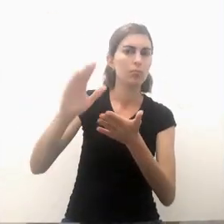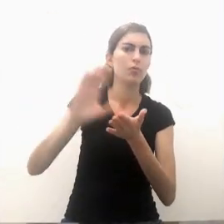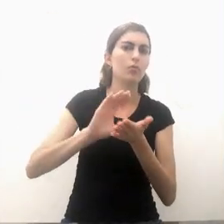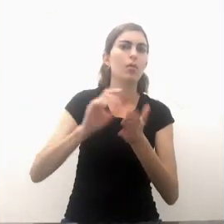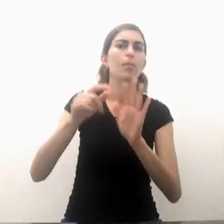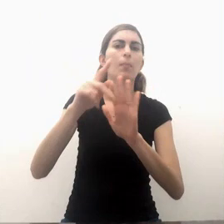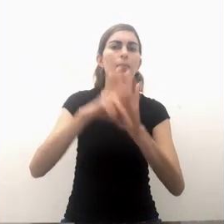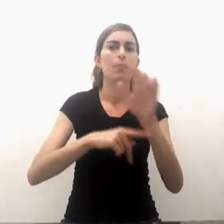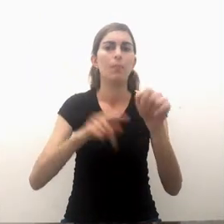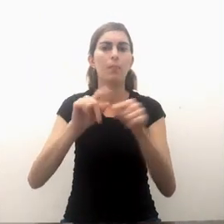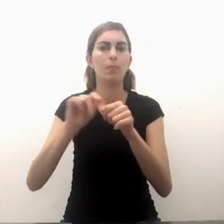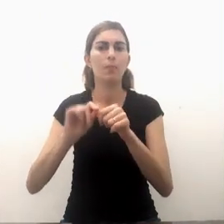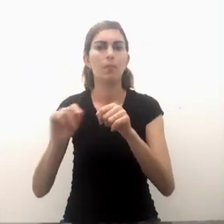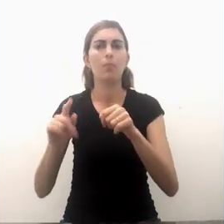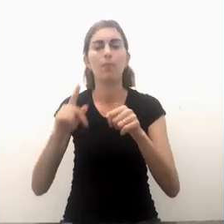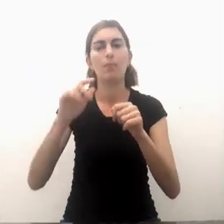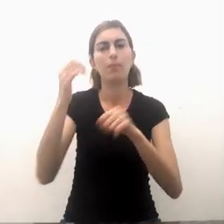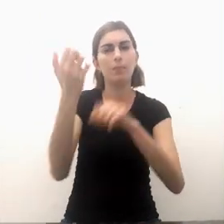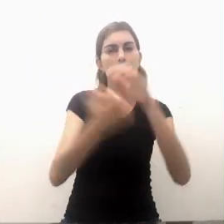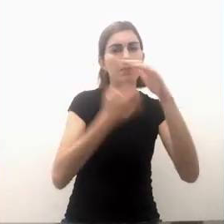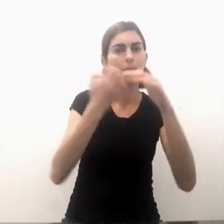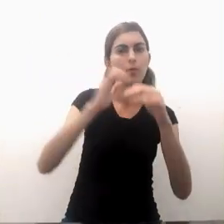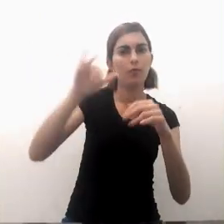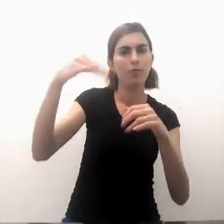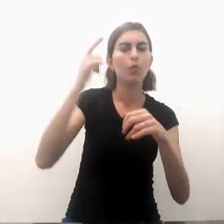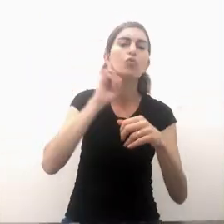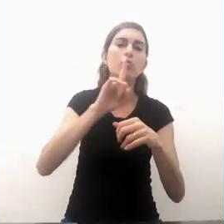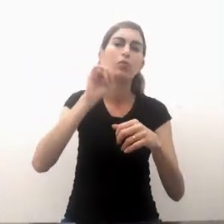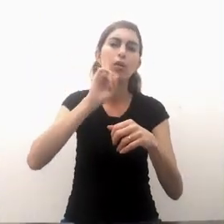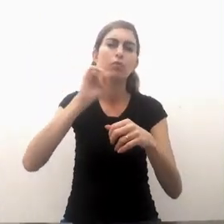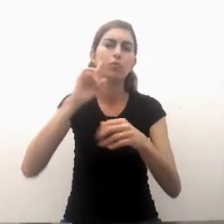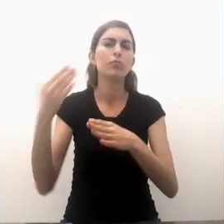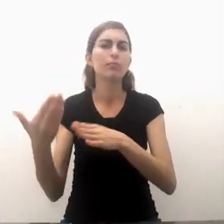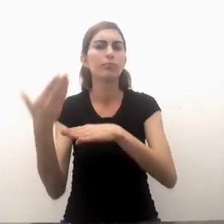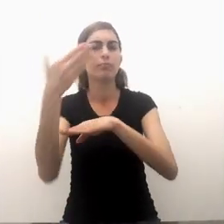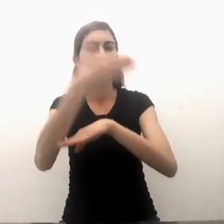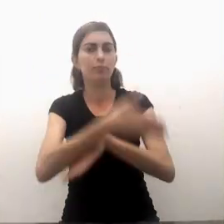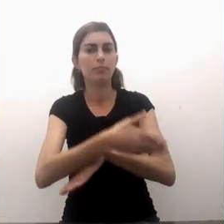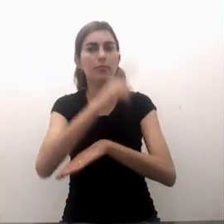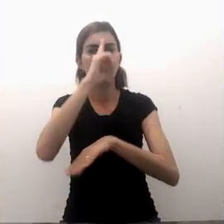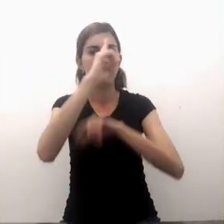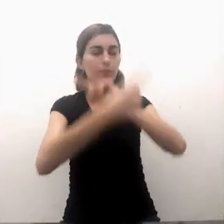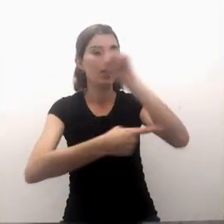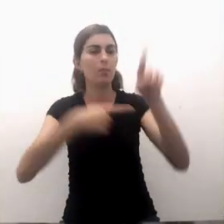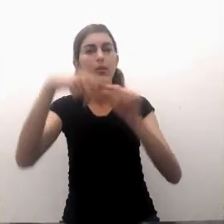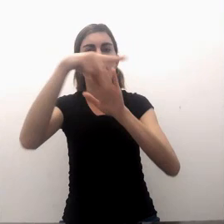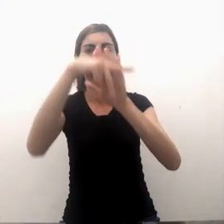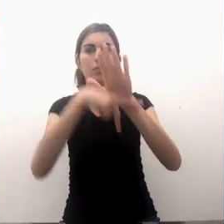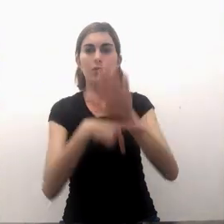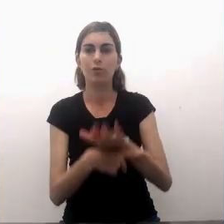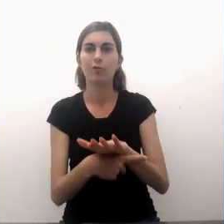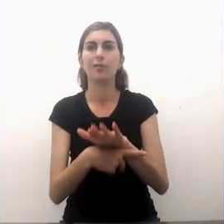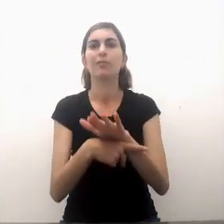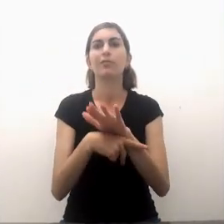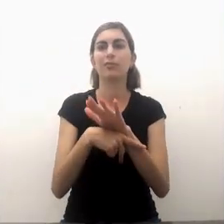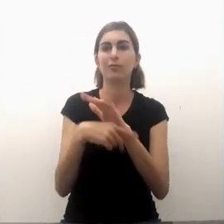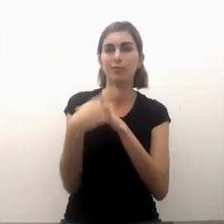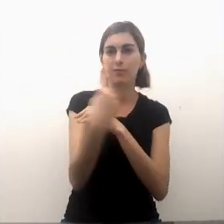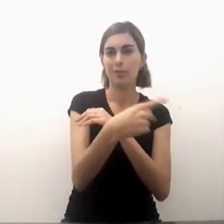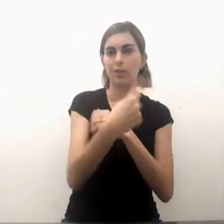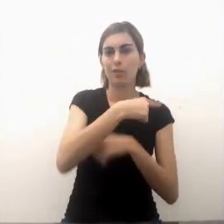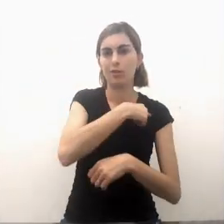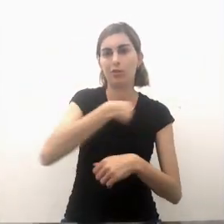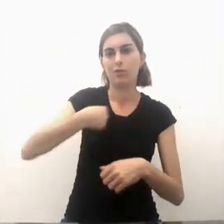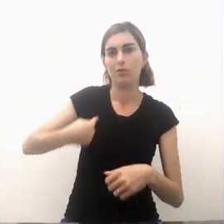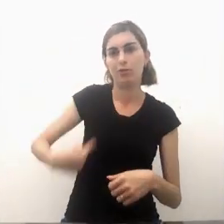de produção de empresas estrangeiras. Por exemplo, os Estados Unidos ele ia lá, mandava um projeto de um tênis, né,